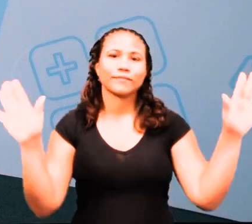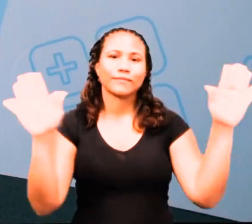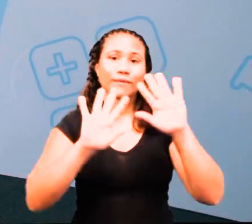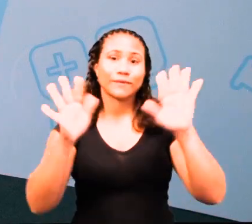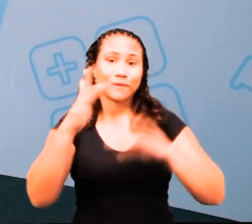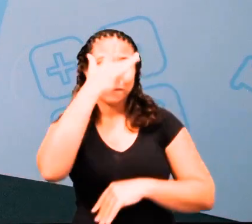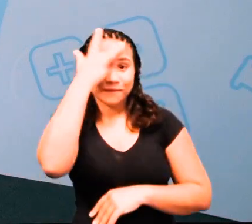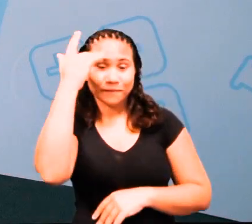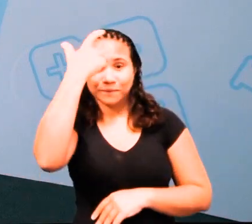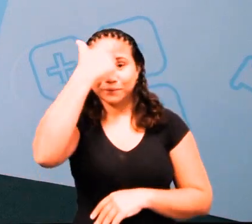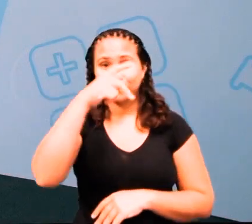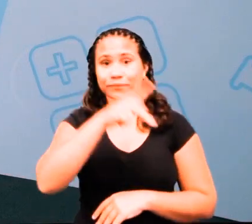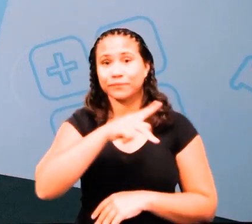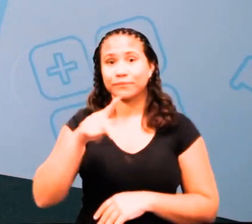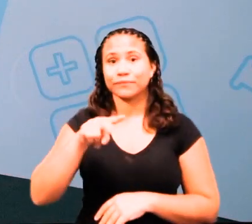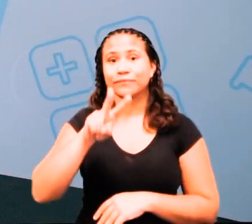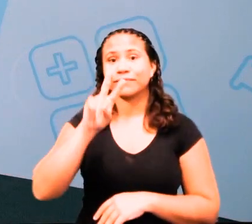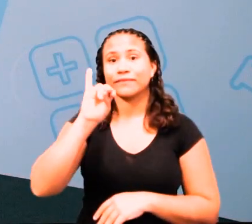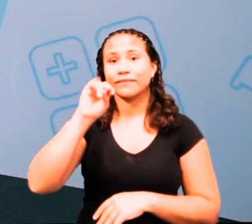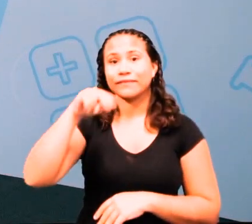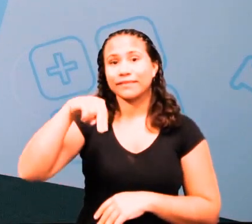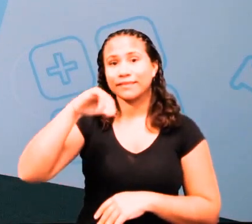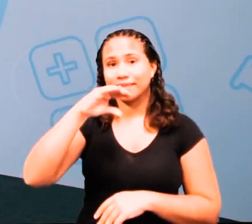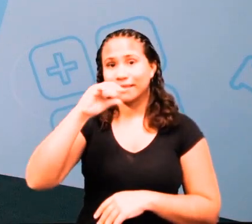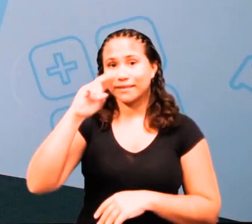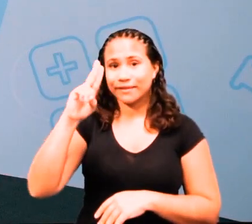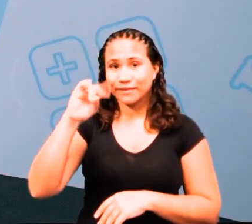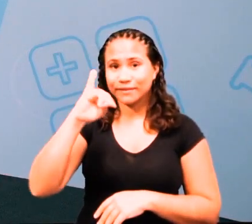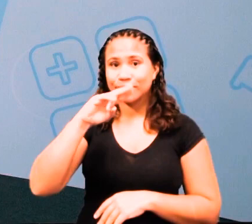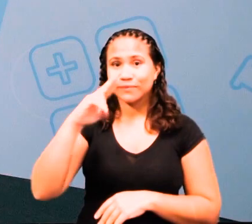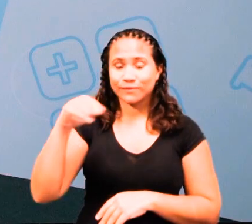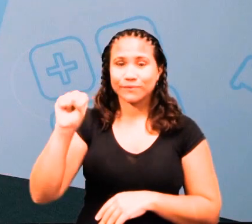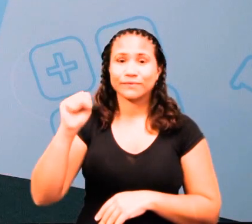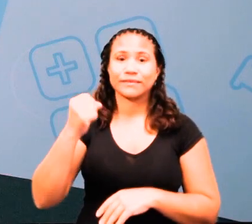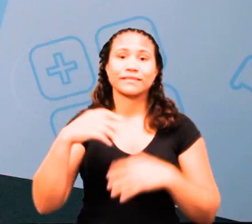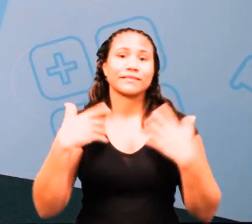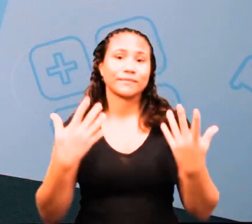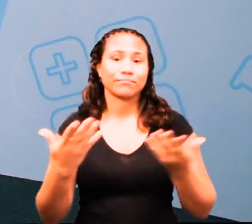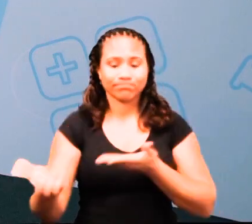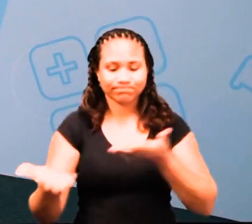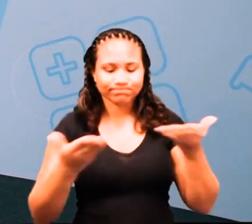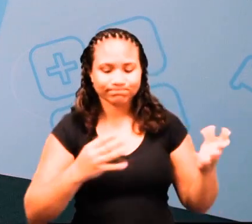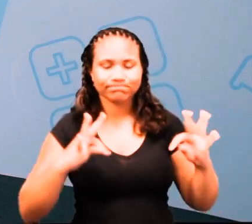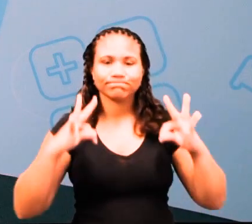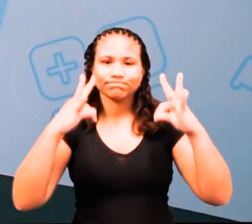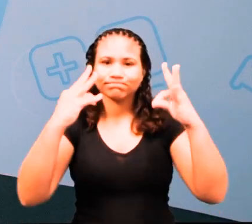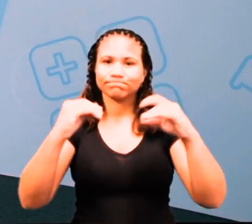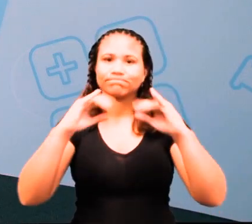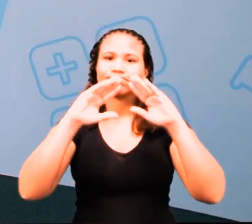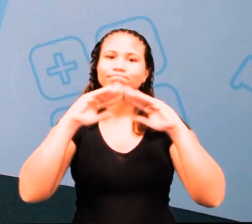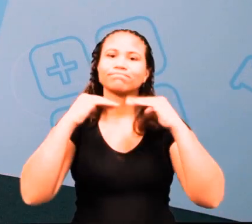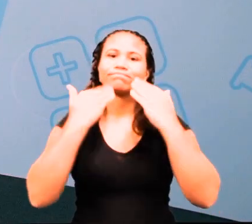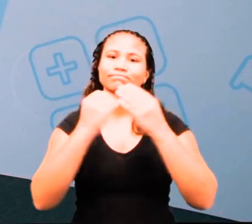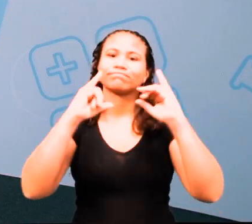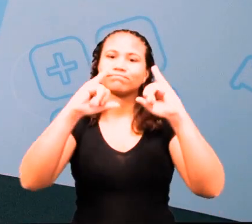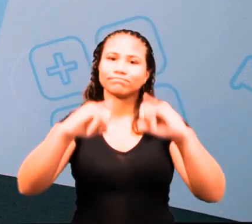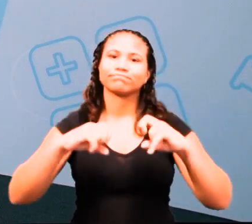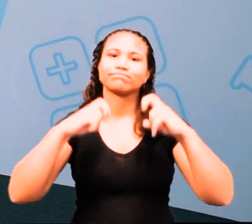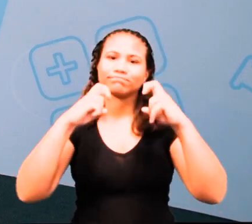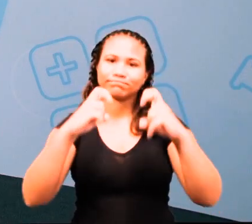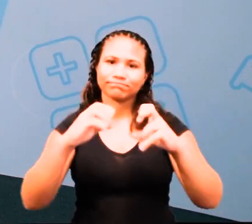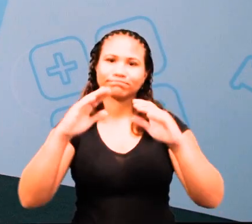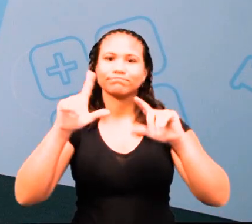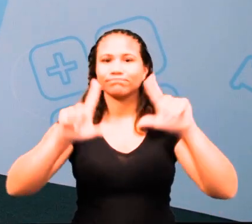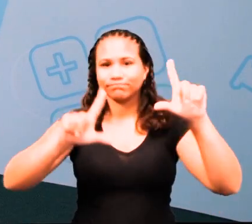Olá pessoal, sou o professor Vinícius Nascimento, de Ciências, e sejam bem-vindos à TV Escola Jaboatão. E hoje a nossa aula vai para os